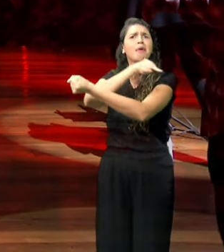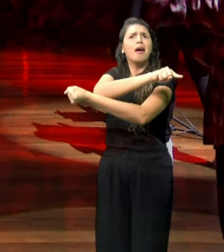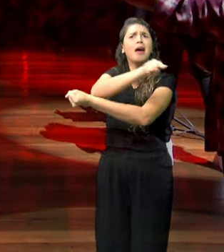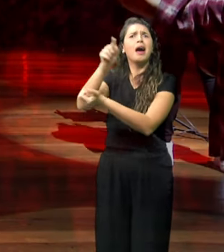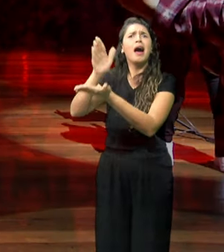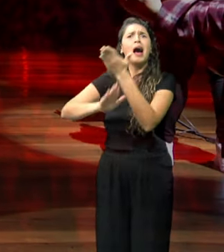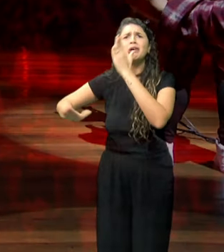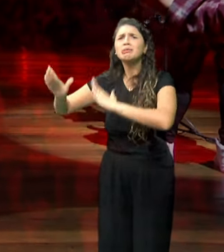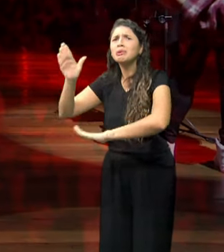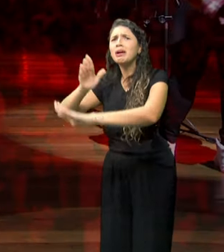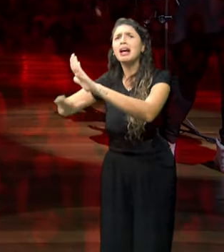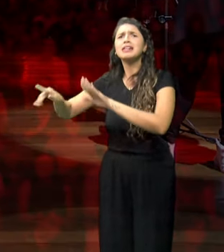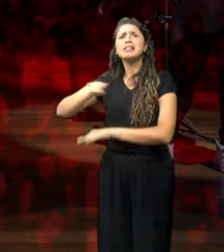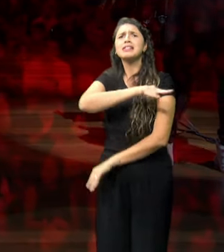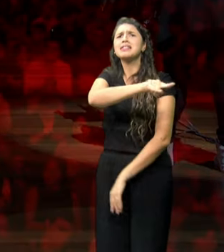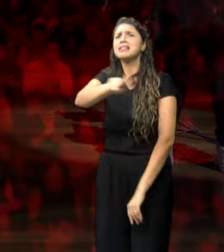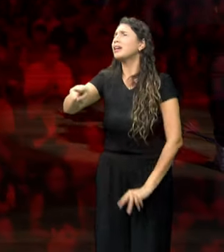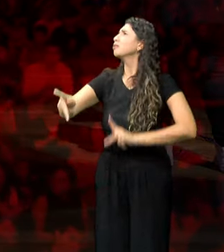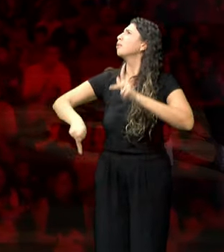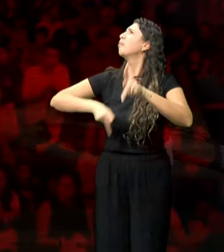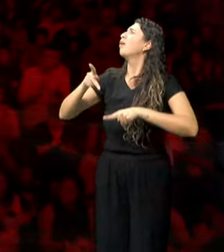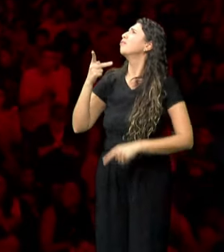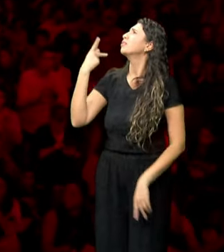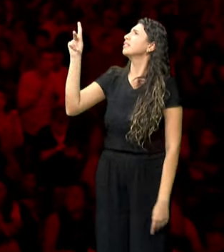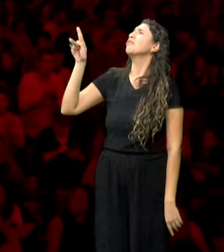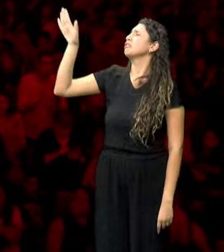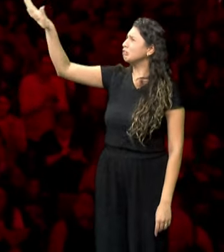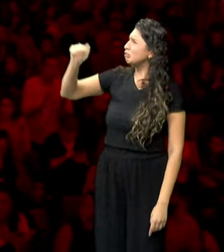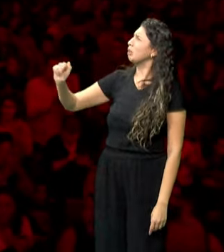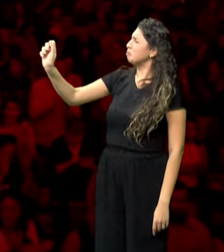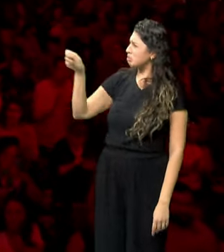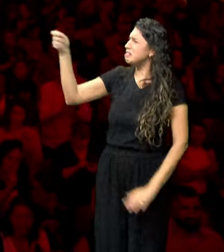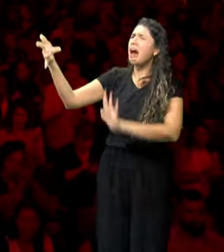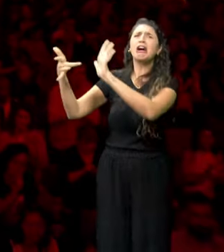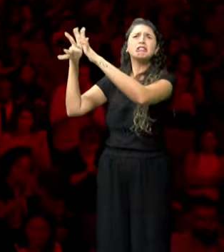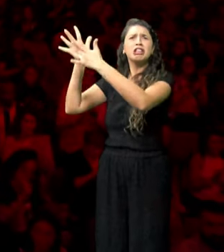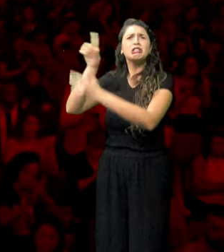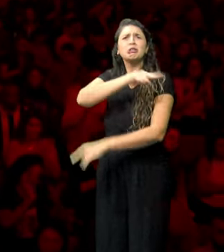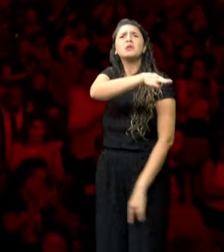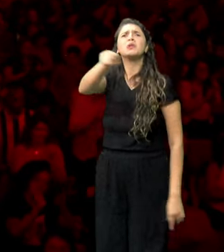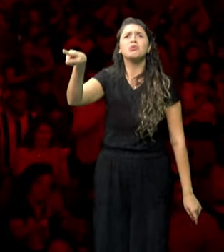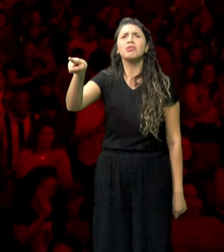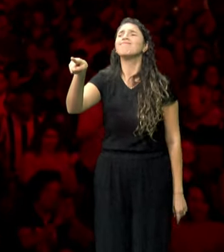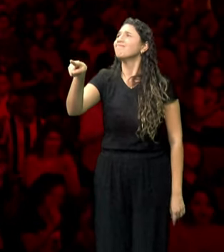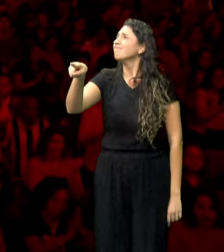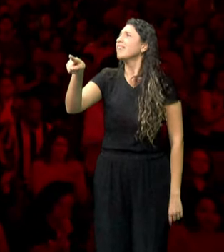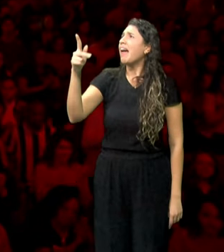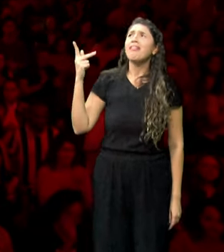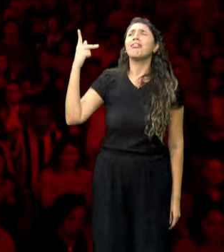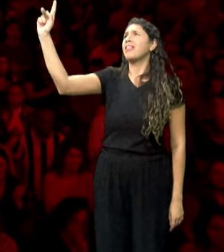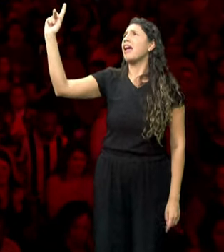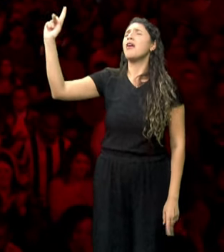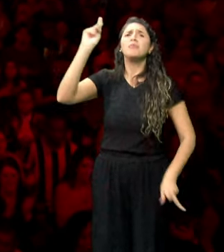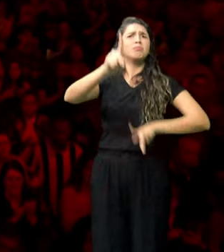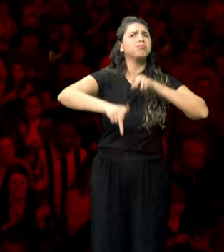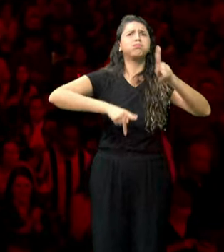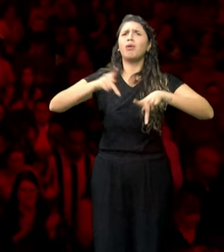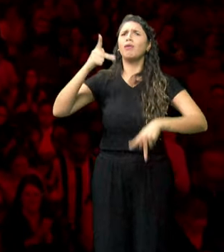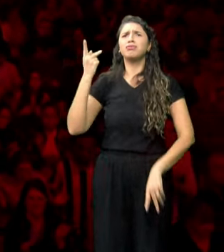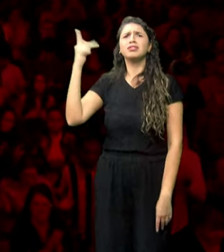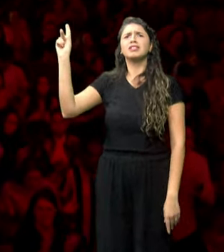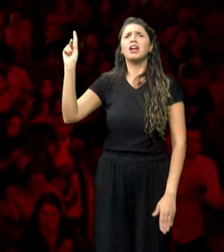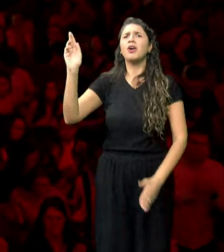dessa igreja que te chama pelo teu nome. Esse é o rebanho do teu pastoreio. Essa